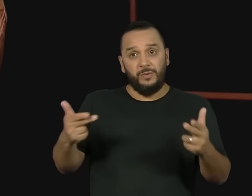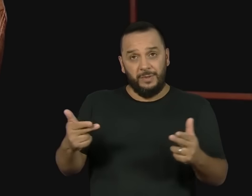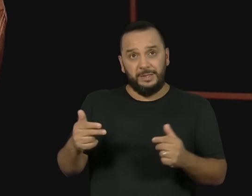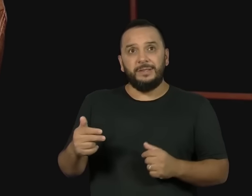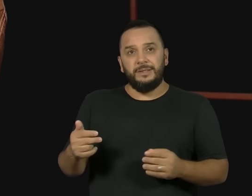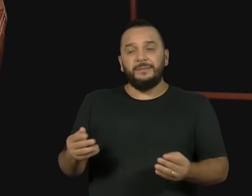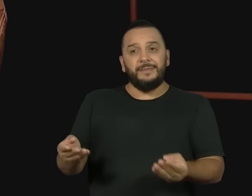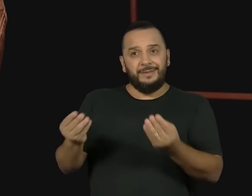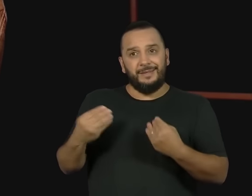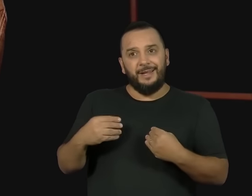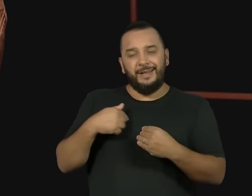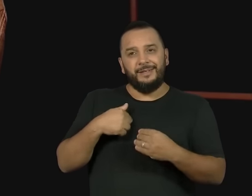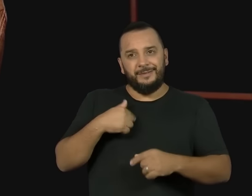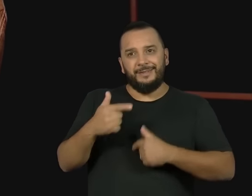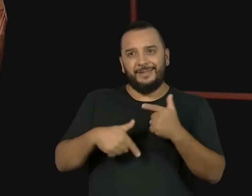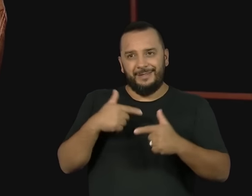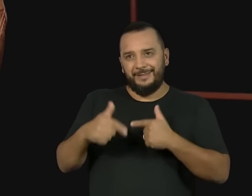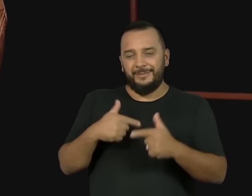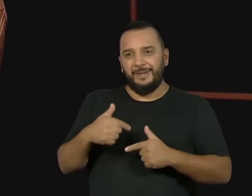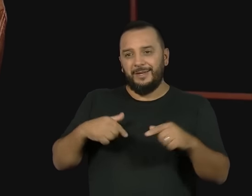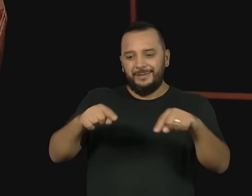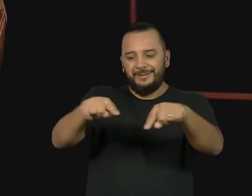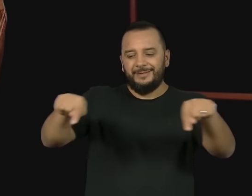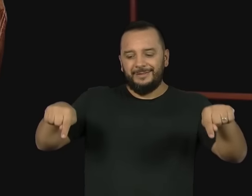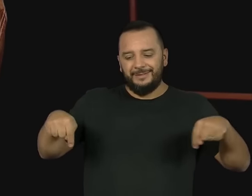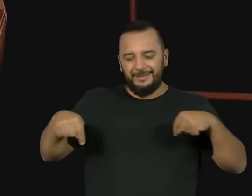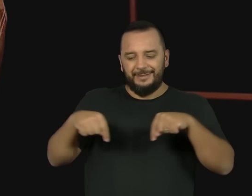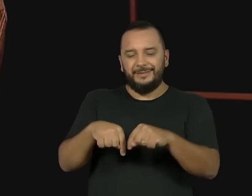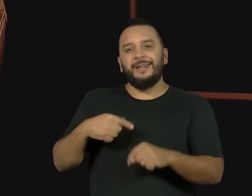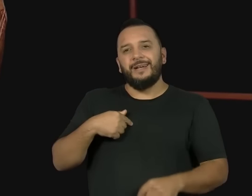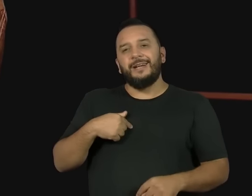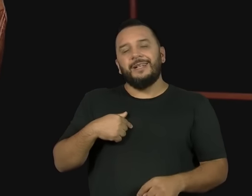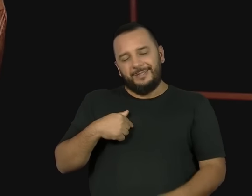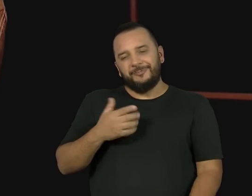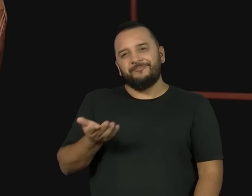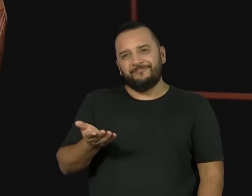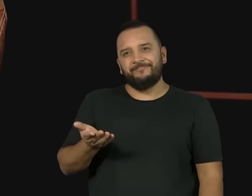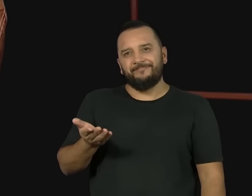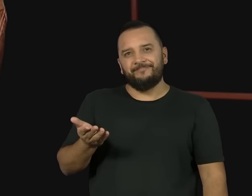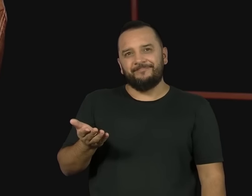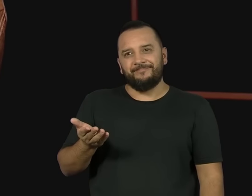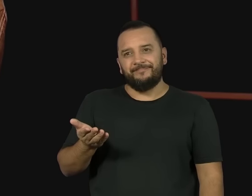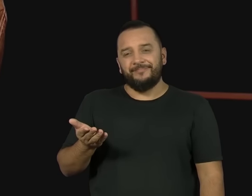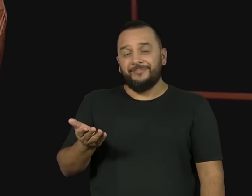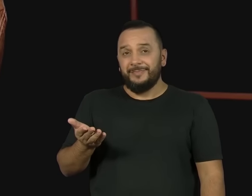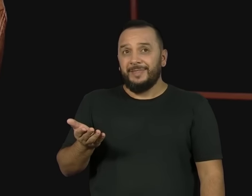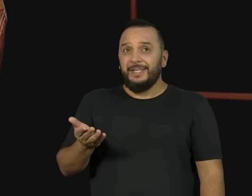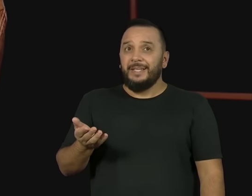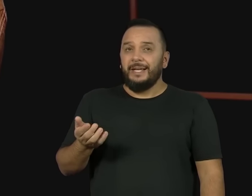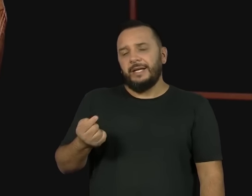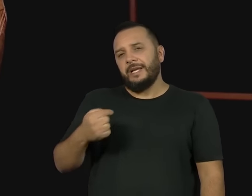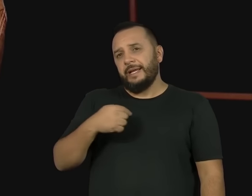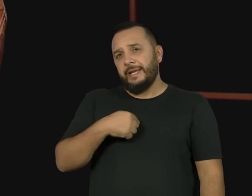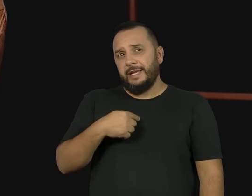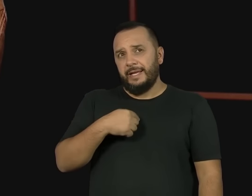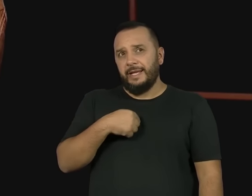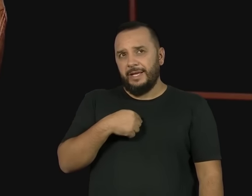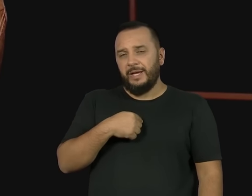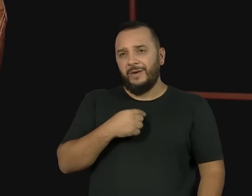deram um emprego na Santa, no escritório, que era um showroom, e Primeiro, eu fui